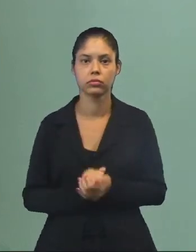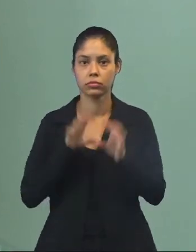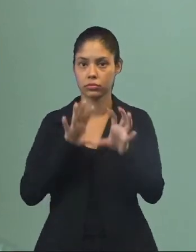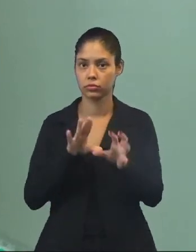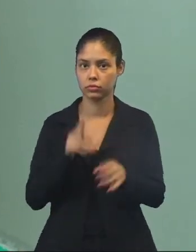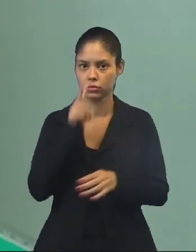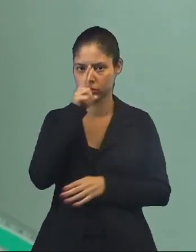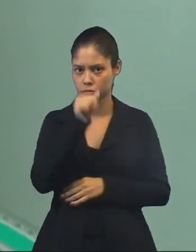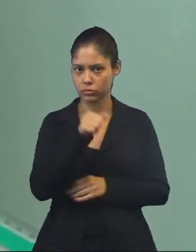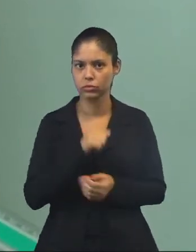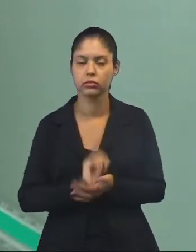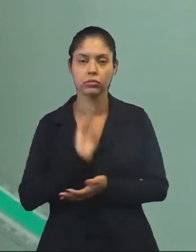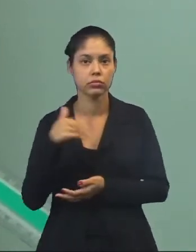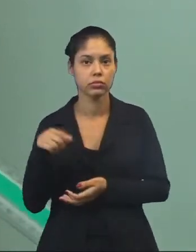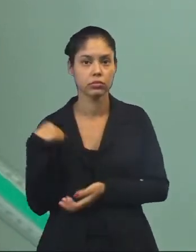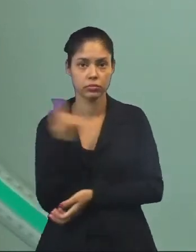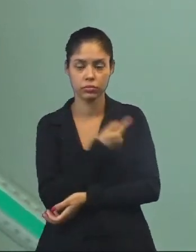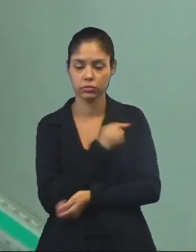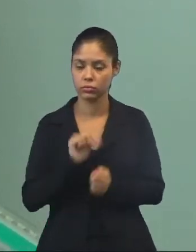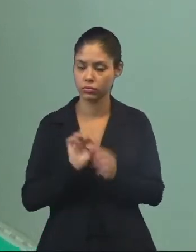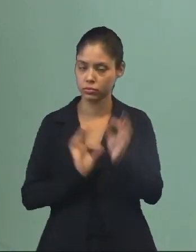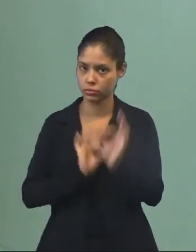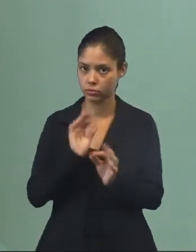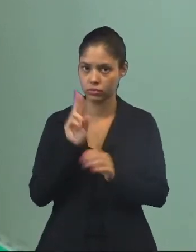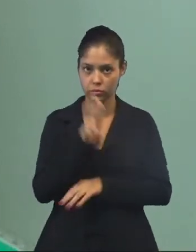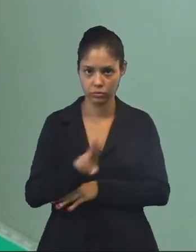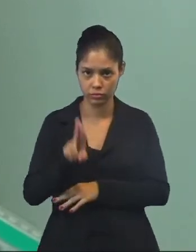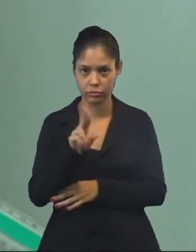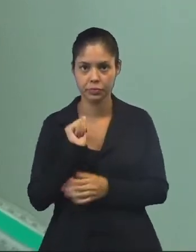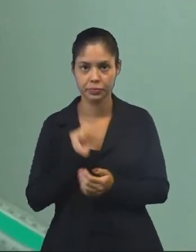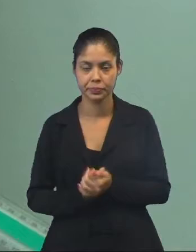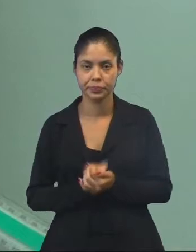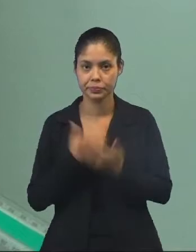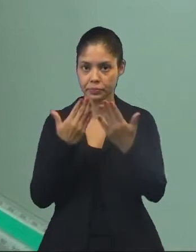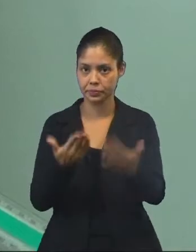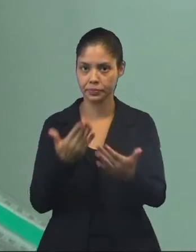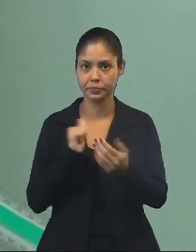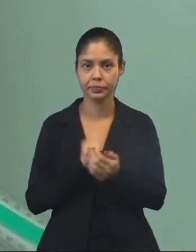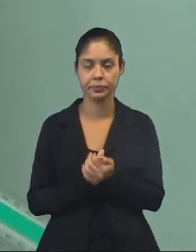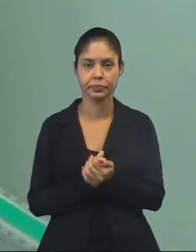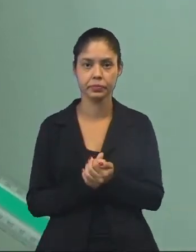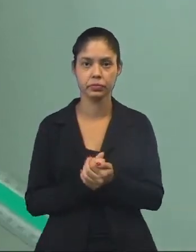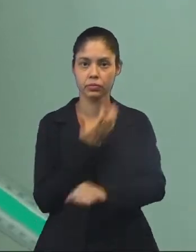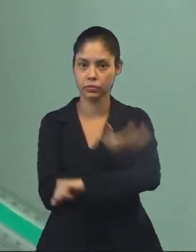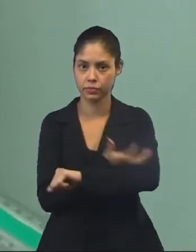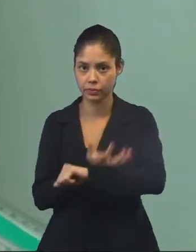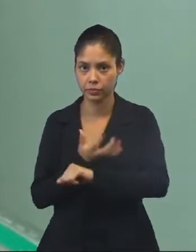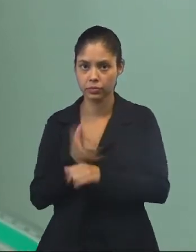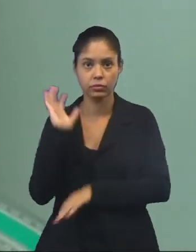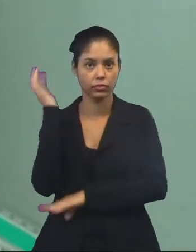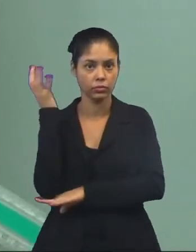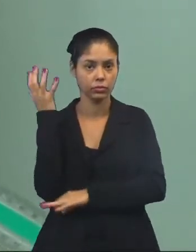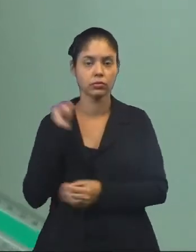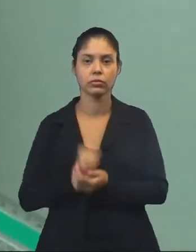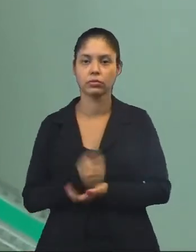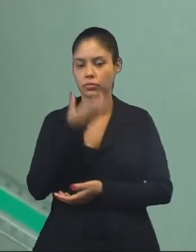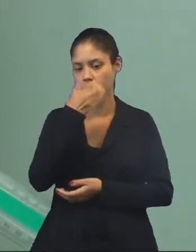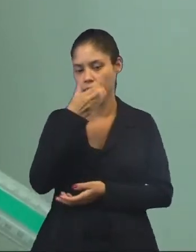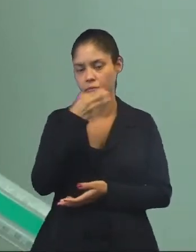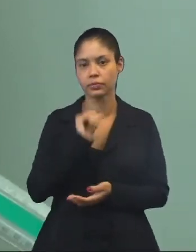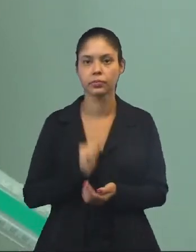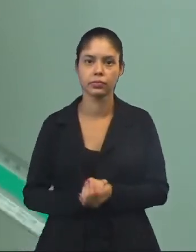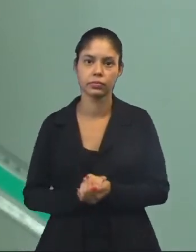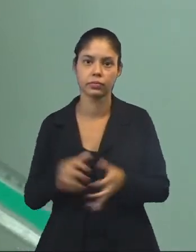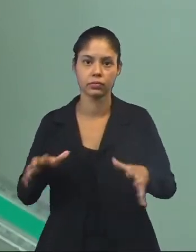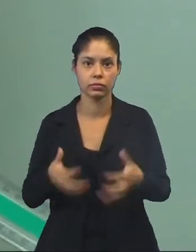se fortifica. E quando nós fazemos uso desses vegetais, dessas plantas, seja uma fruta,